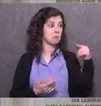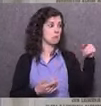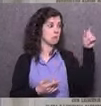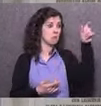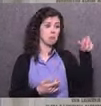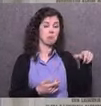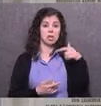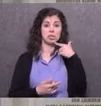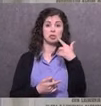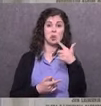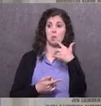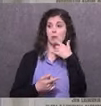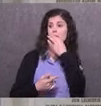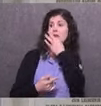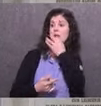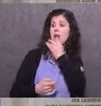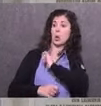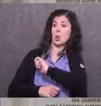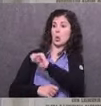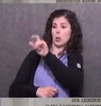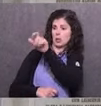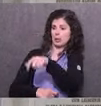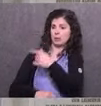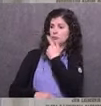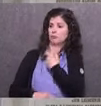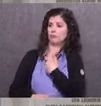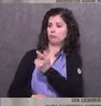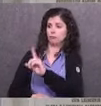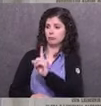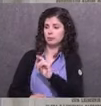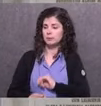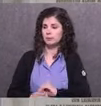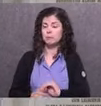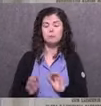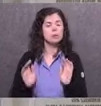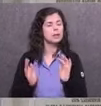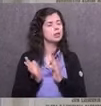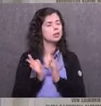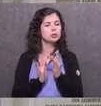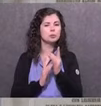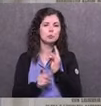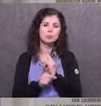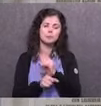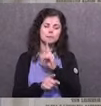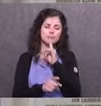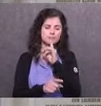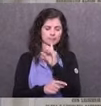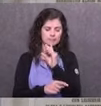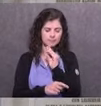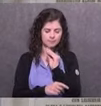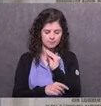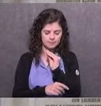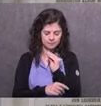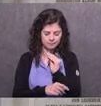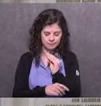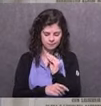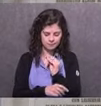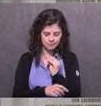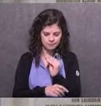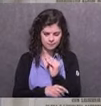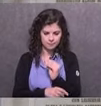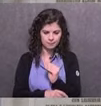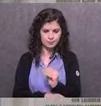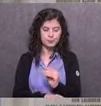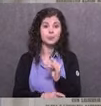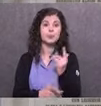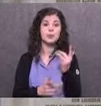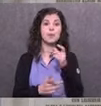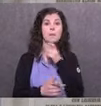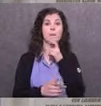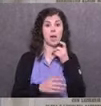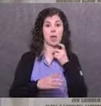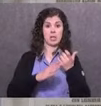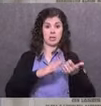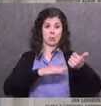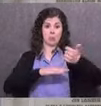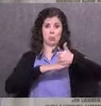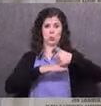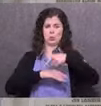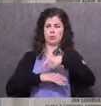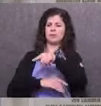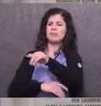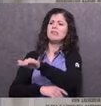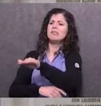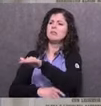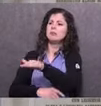ti? Mas Jesus continuava calado. Disse-lhe o sumo sacerdote: Eu